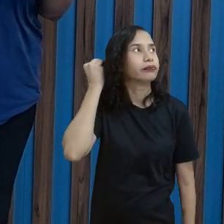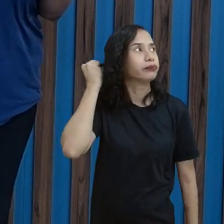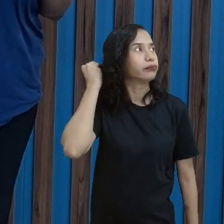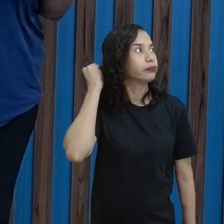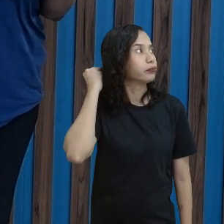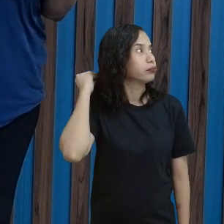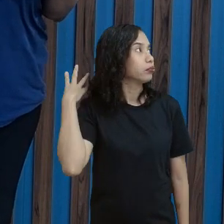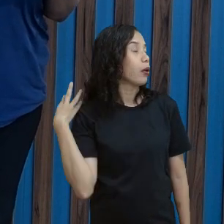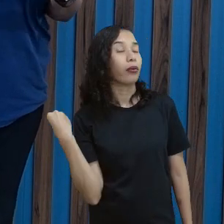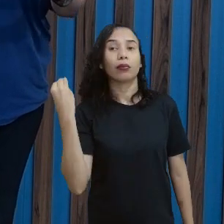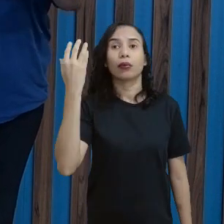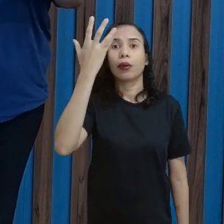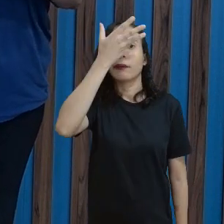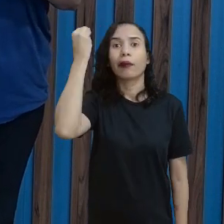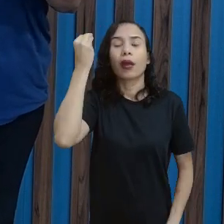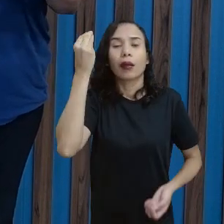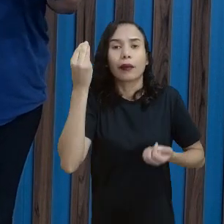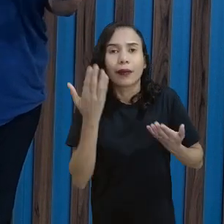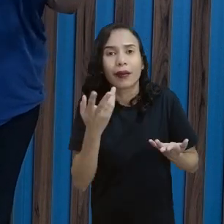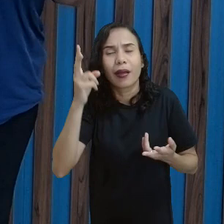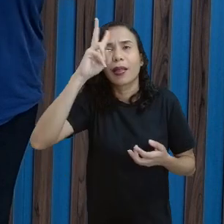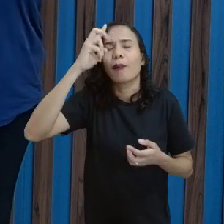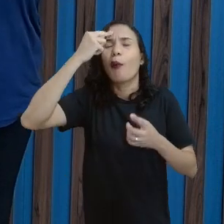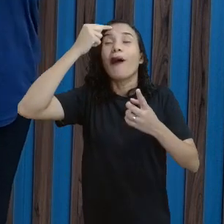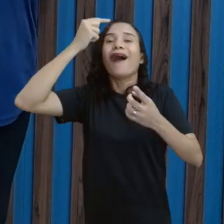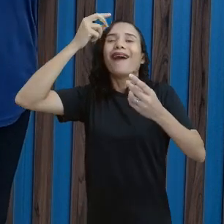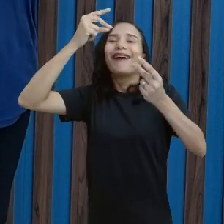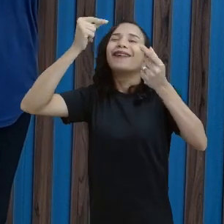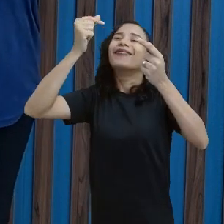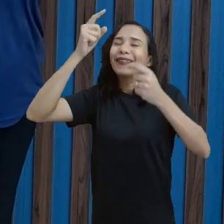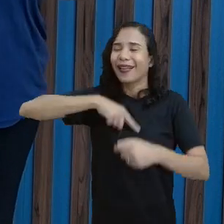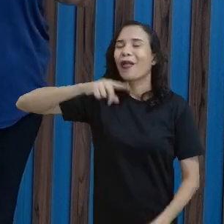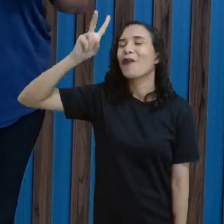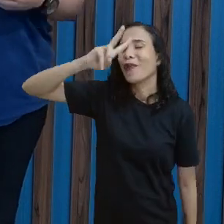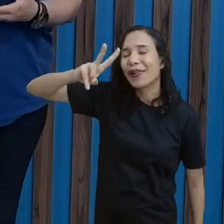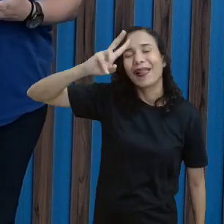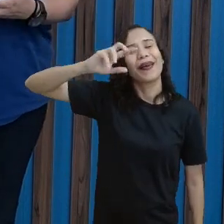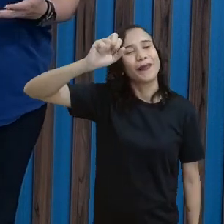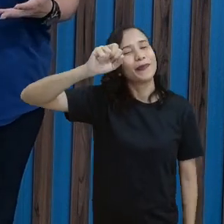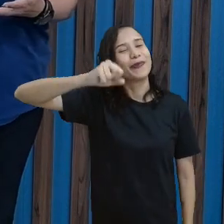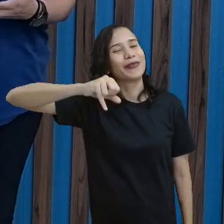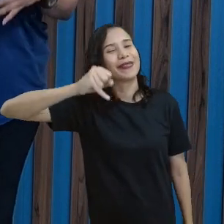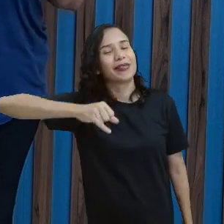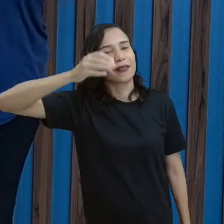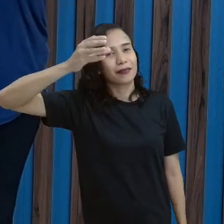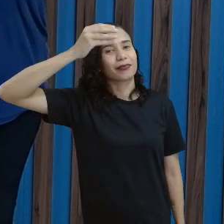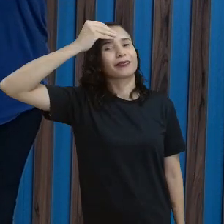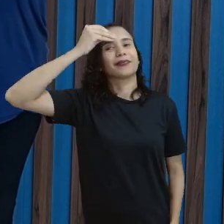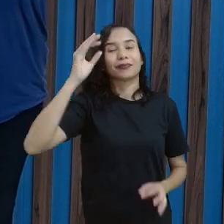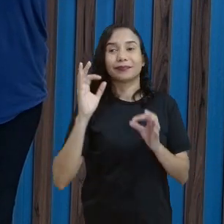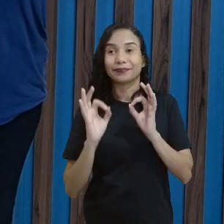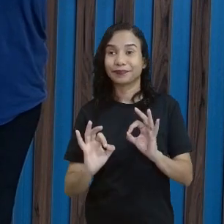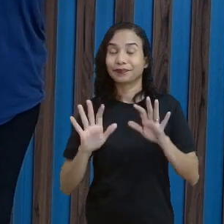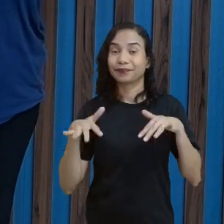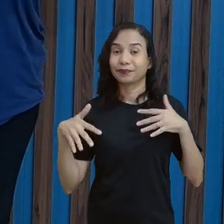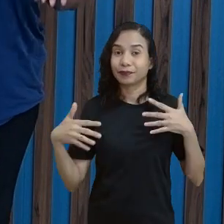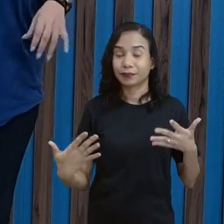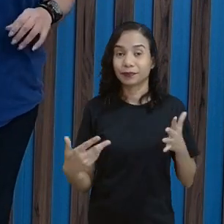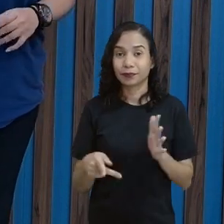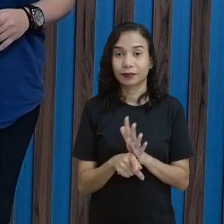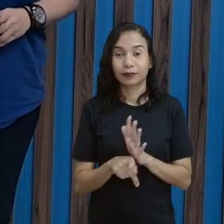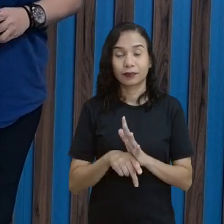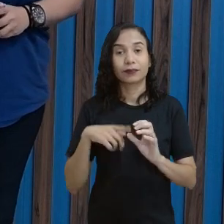não lembra de determinadas coisas, mas quando a gente vai rever, eu lembro disso aqui, mas está adormecidinho lá, tá? Então,